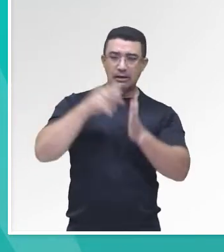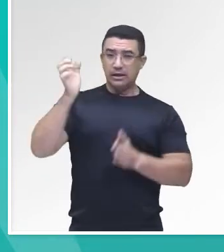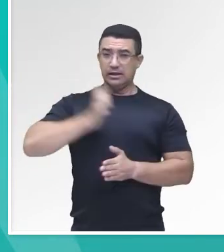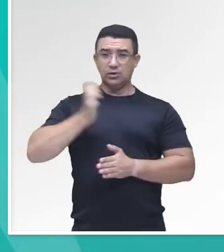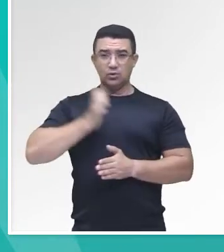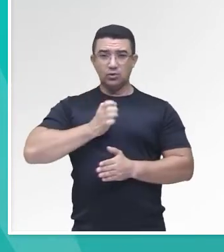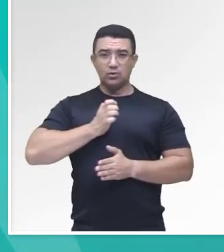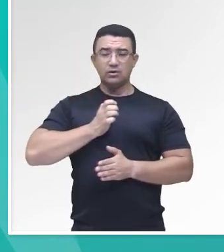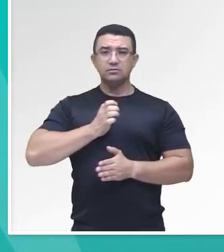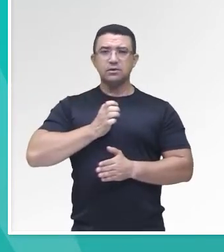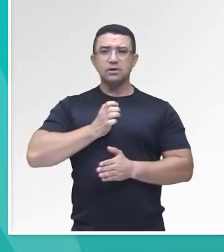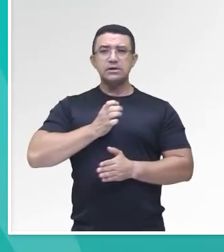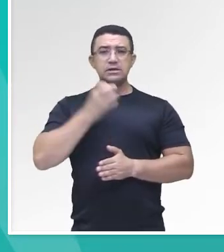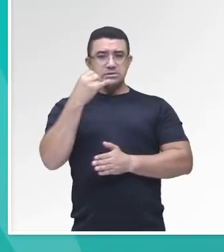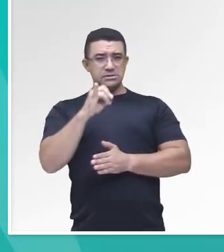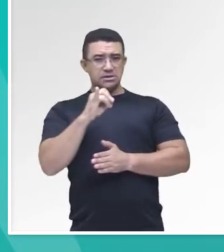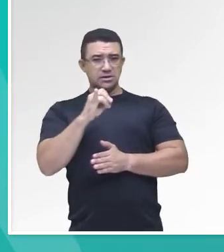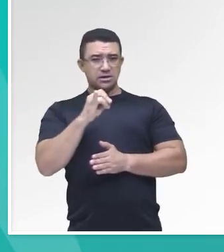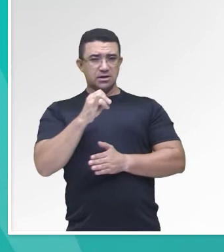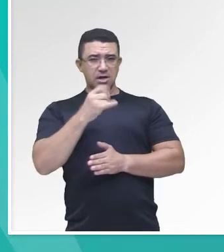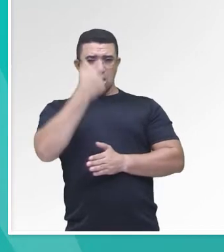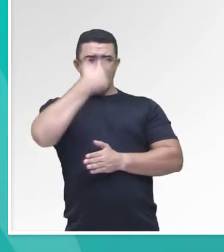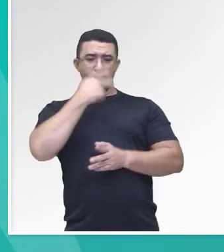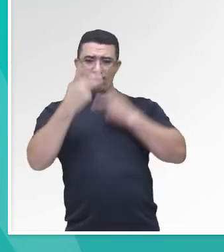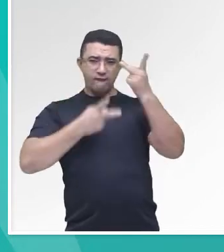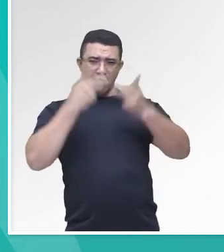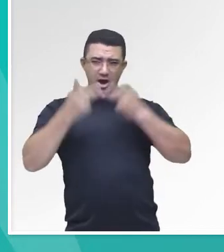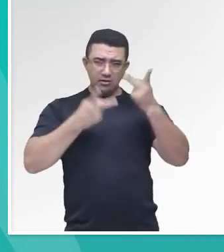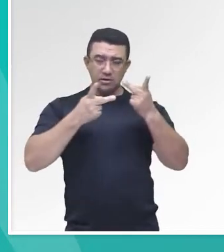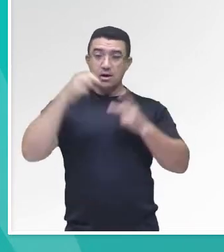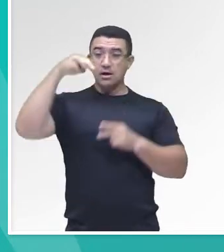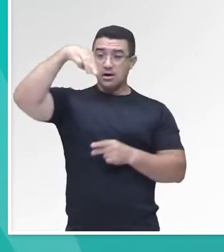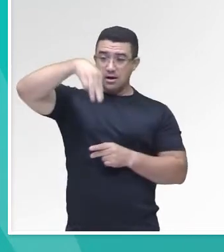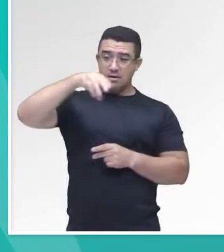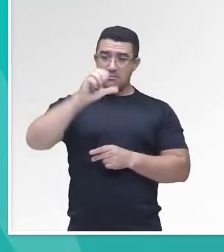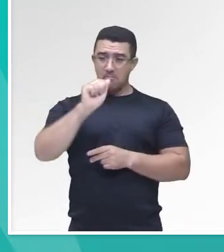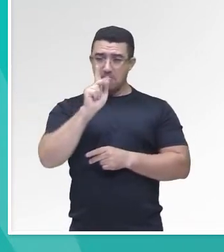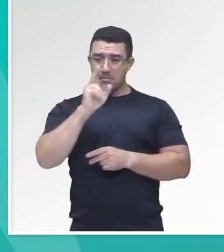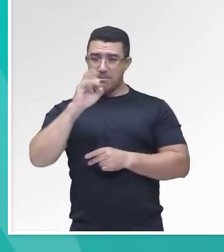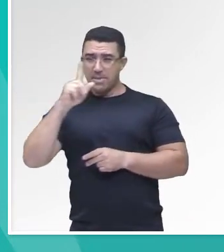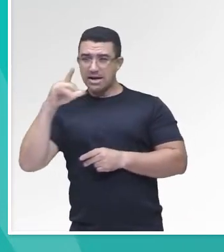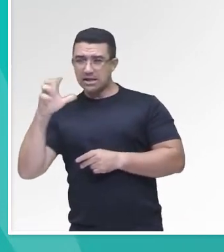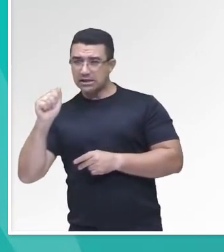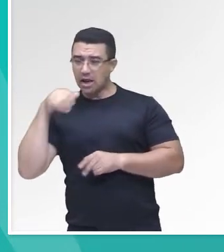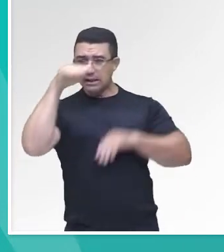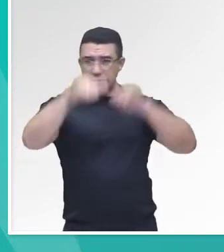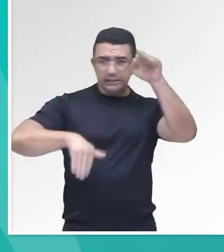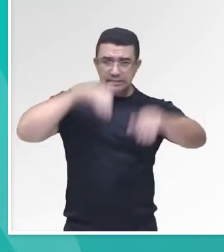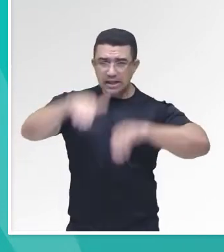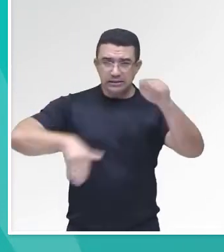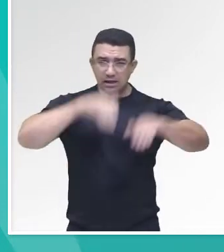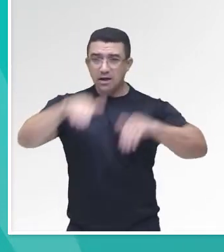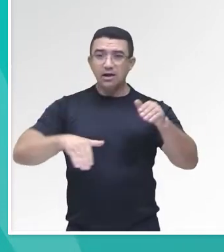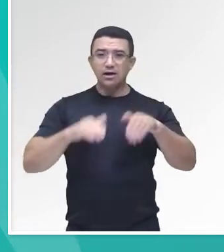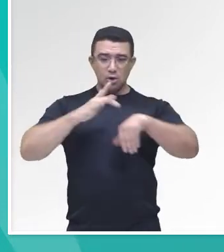Então, quando eu digo que Marília andava em ouro, o que eu estou querendo dizer? Que Marília vive